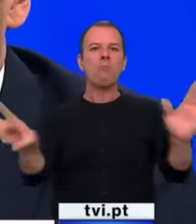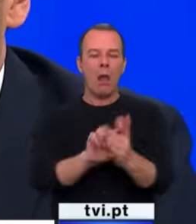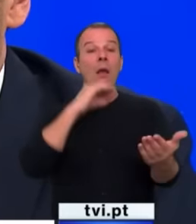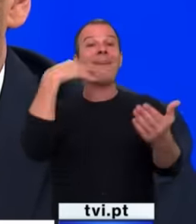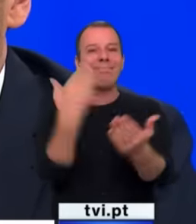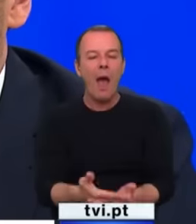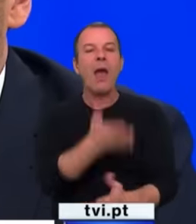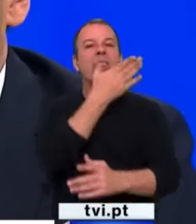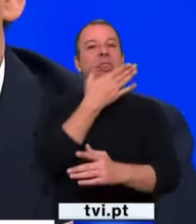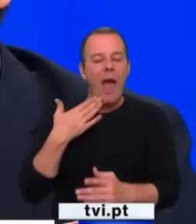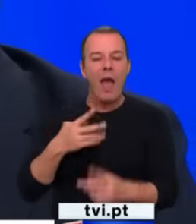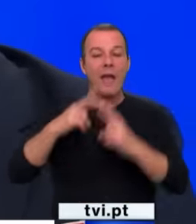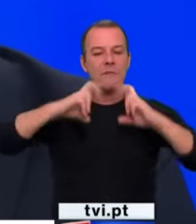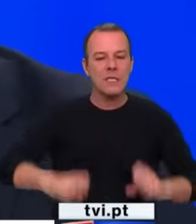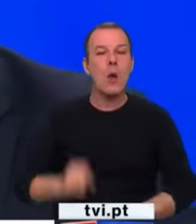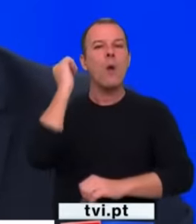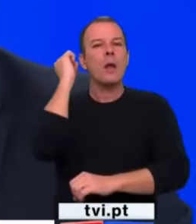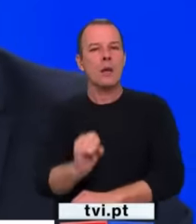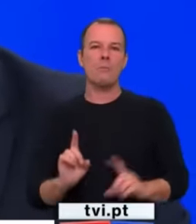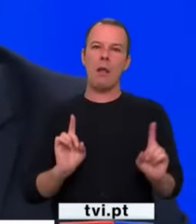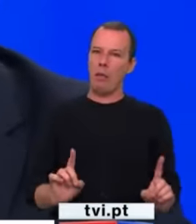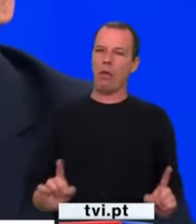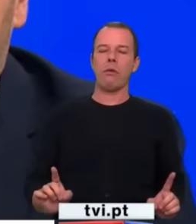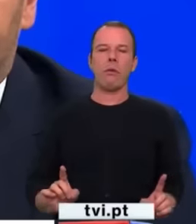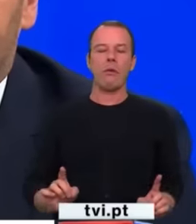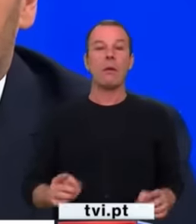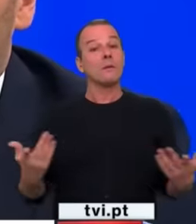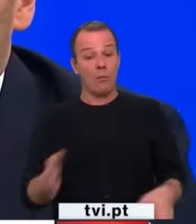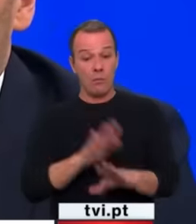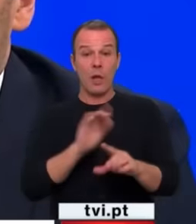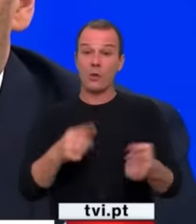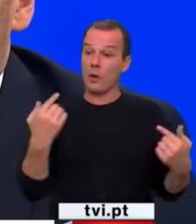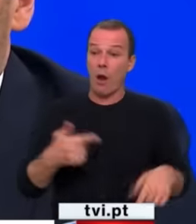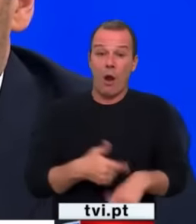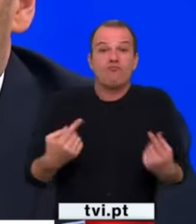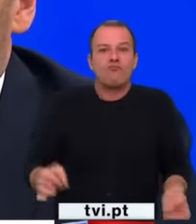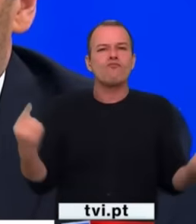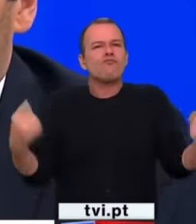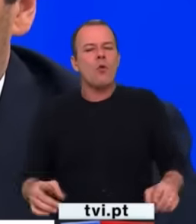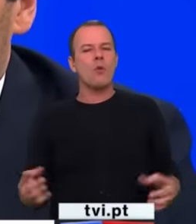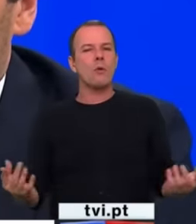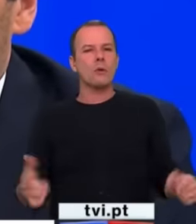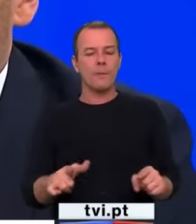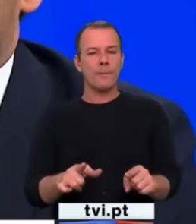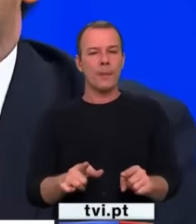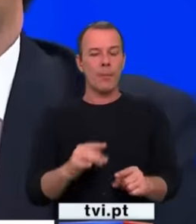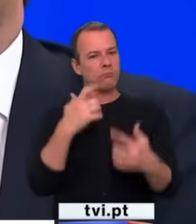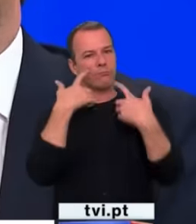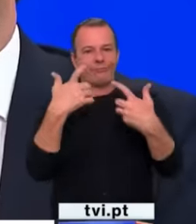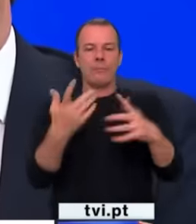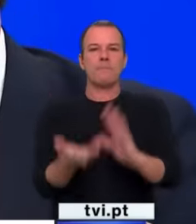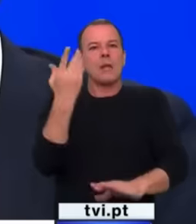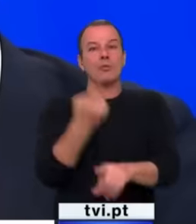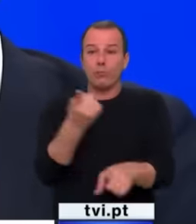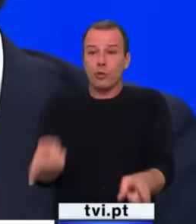investigação criminal e mais meios para que ela possa acontecer. E é por isso que hoje nós temos, de facto, uma maior visibilidade, porque